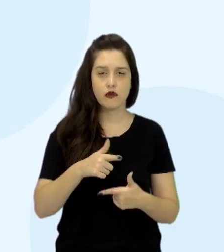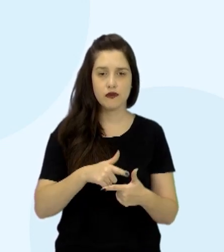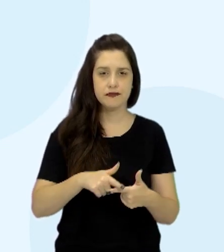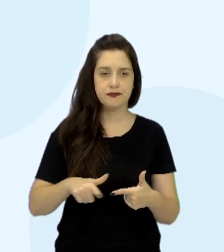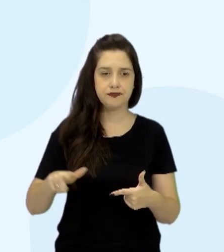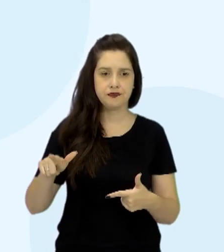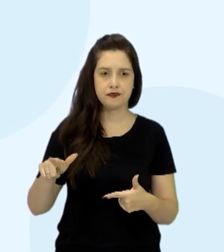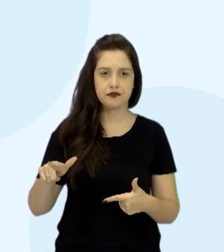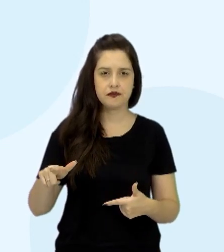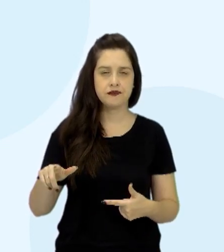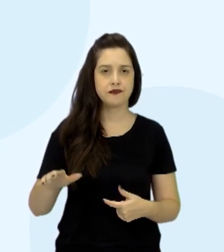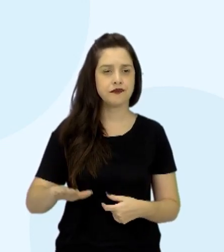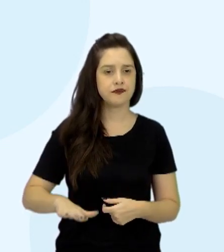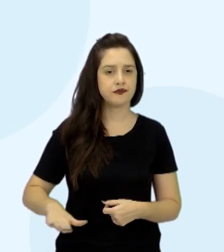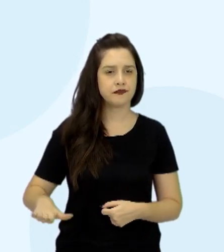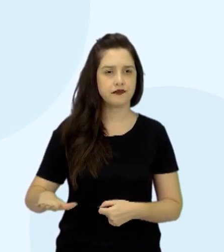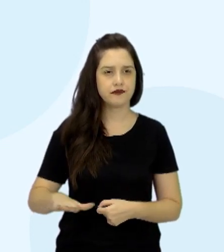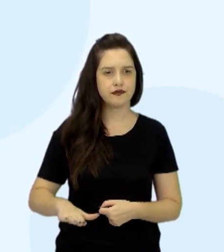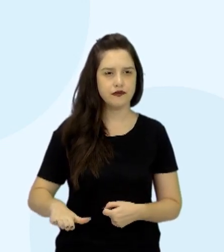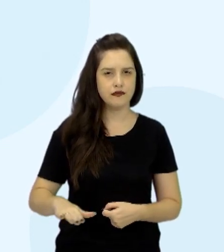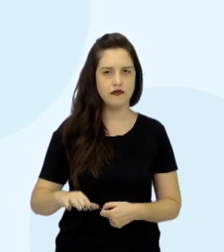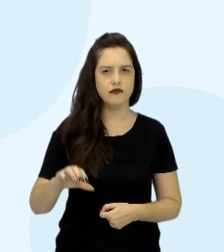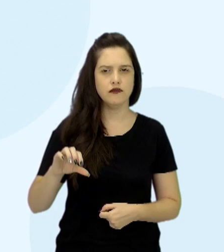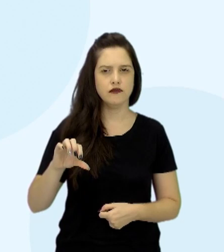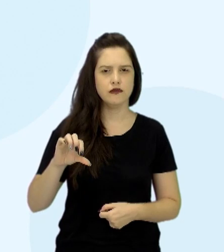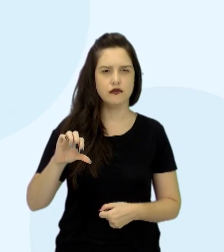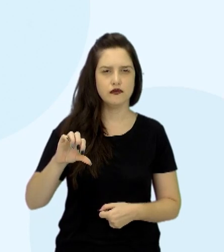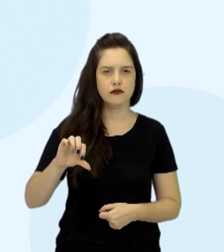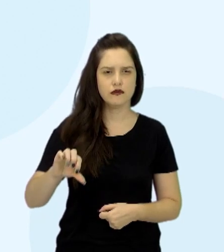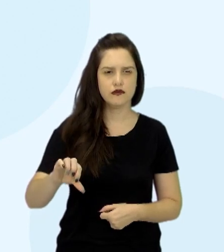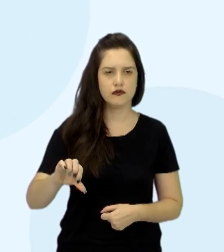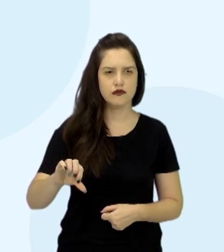dividido pela área que é de